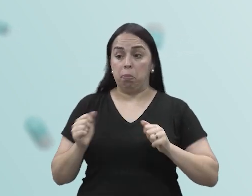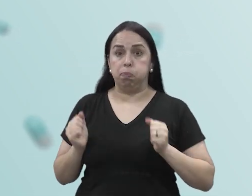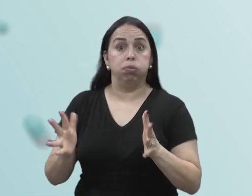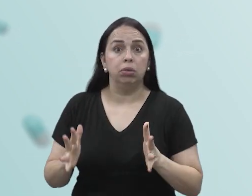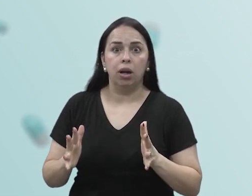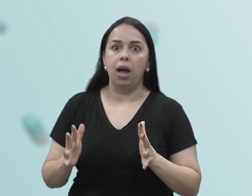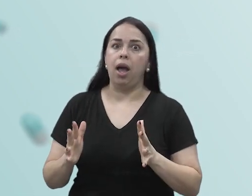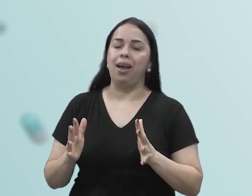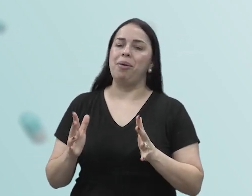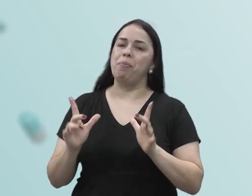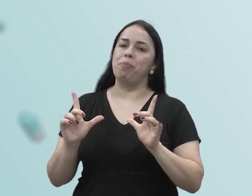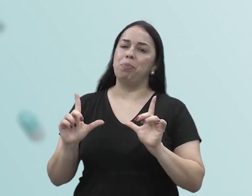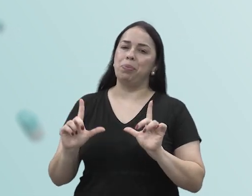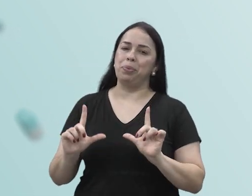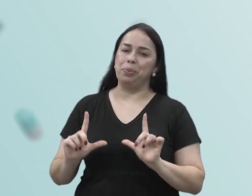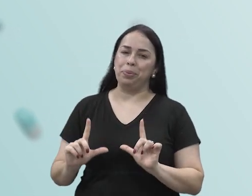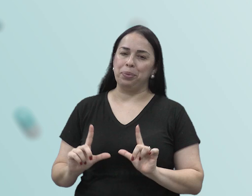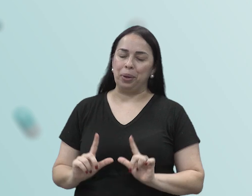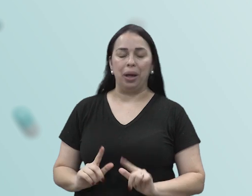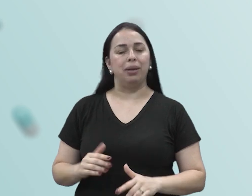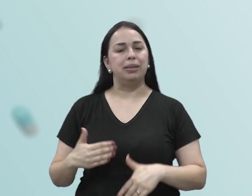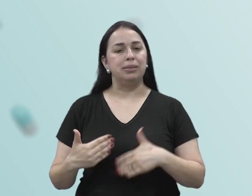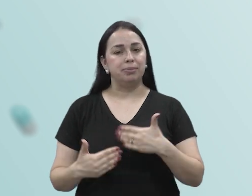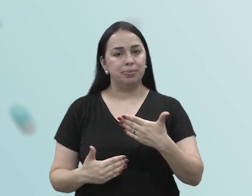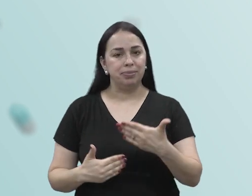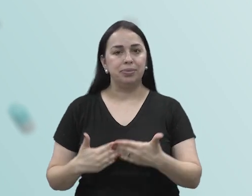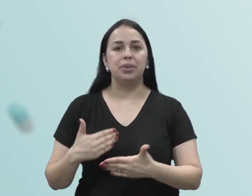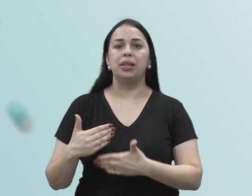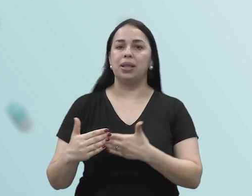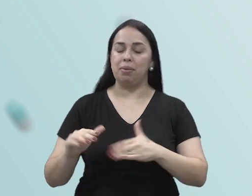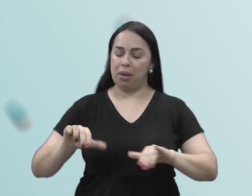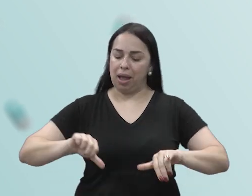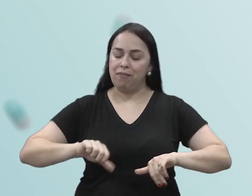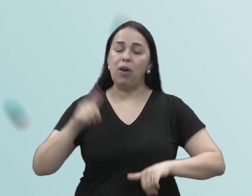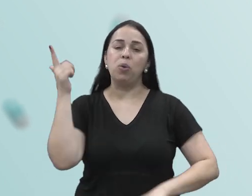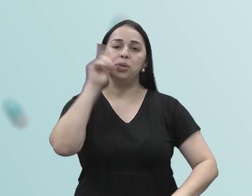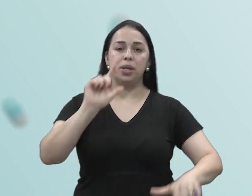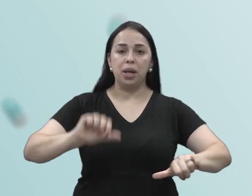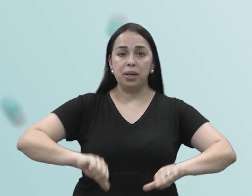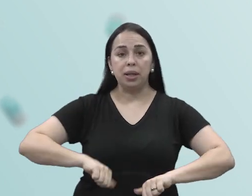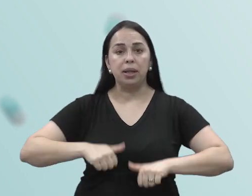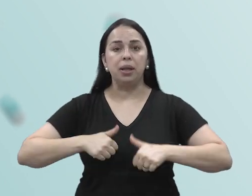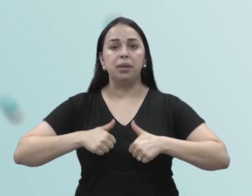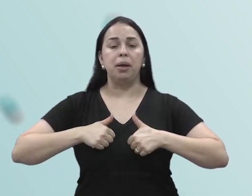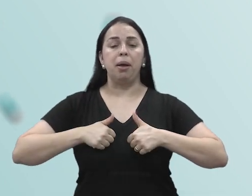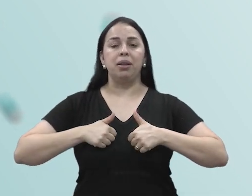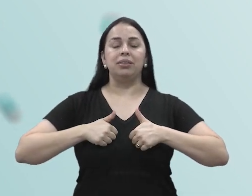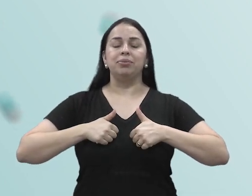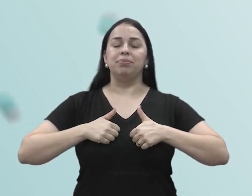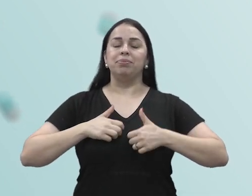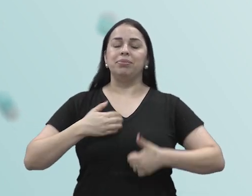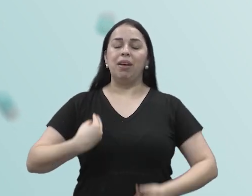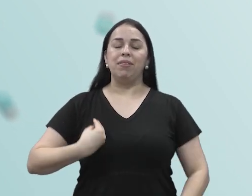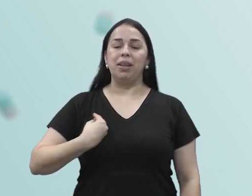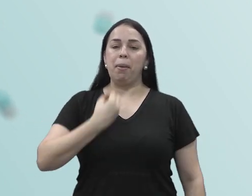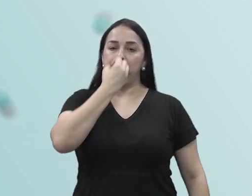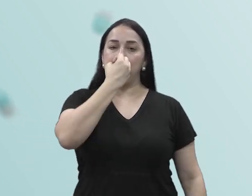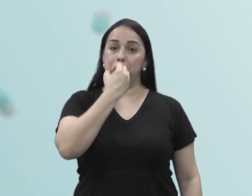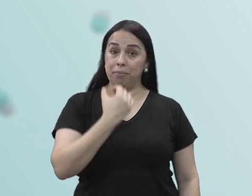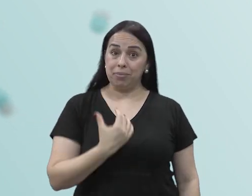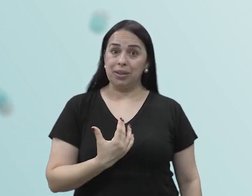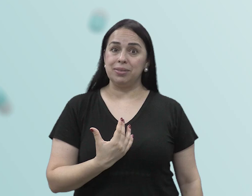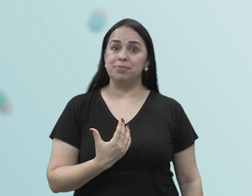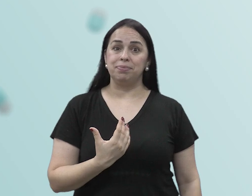pessoa menos impulsiva no seu ano, né? E com isso vai aí fortalecer sua autoestima e trazer muito mais